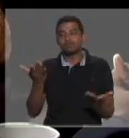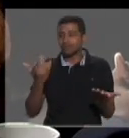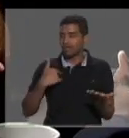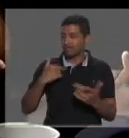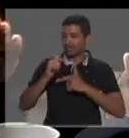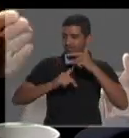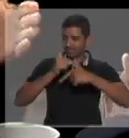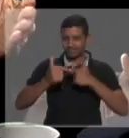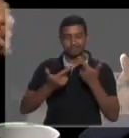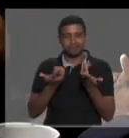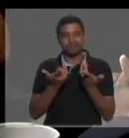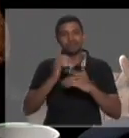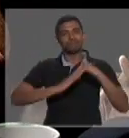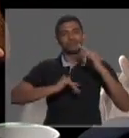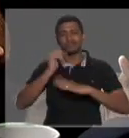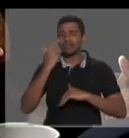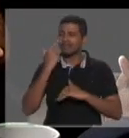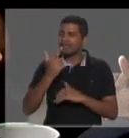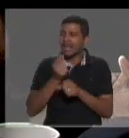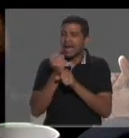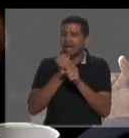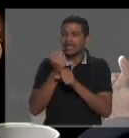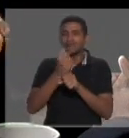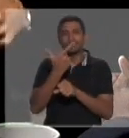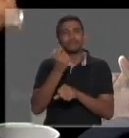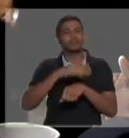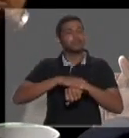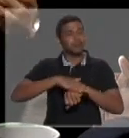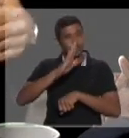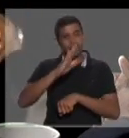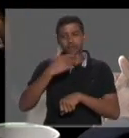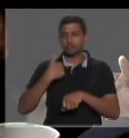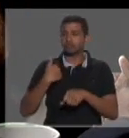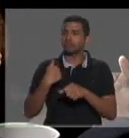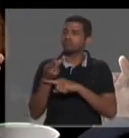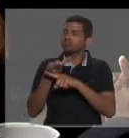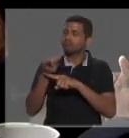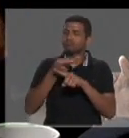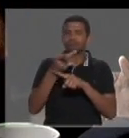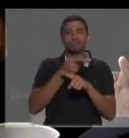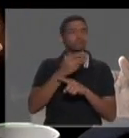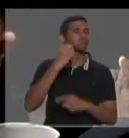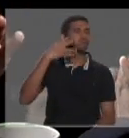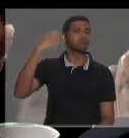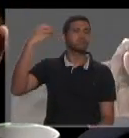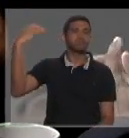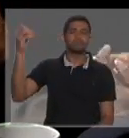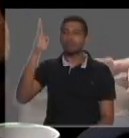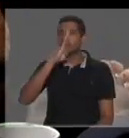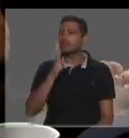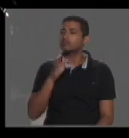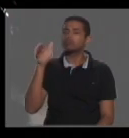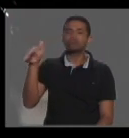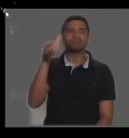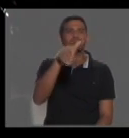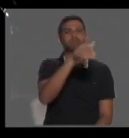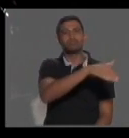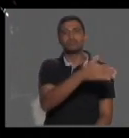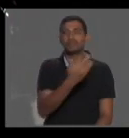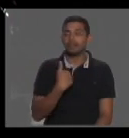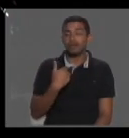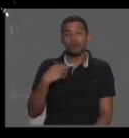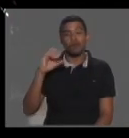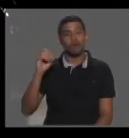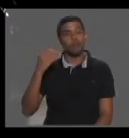atividade profissional, sim, já são aí mais de 20 anos, né, fazendo documentários, viajando pelo Brasil,